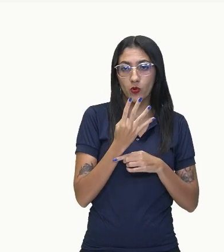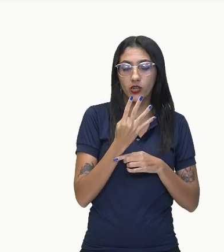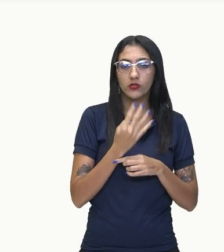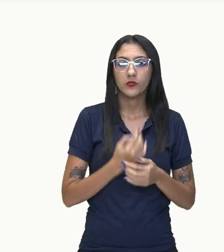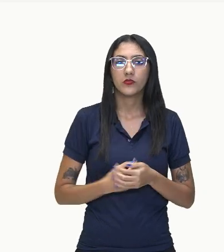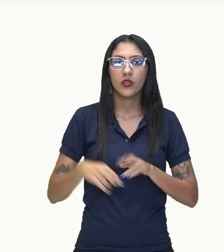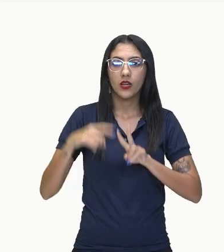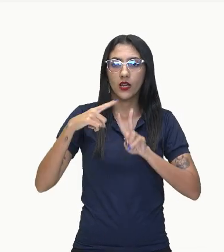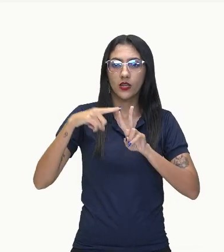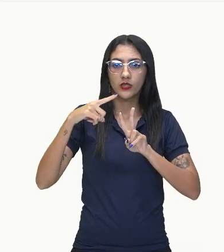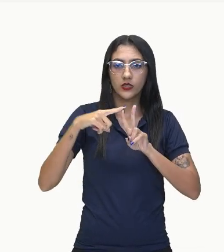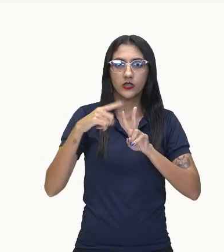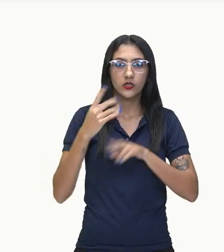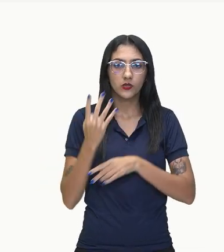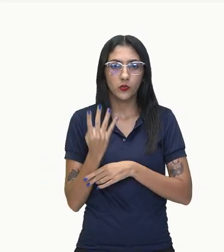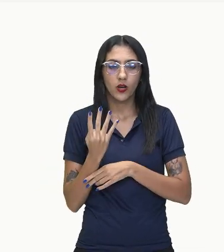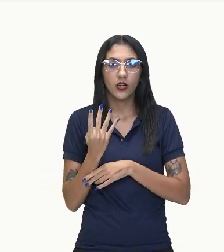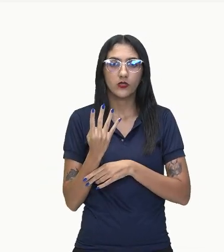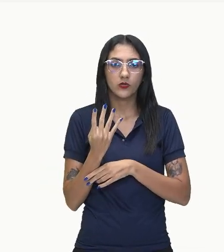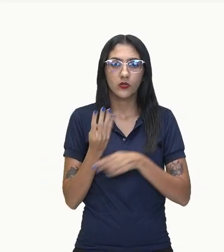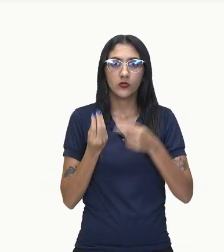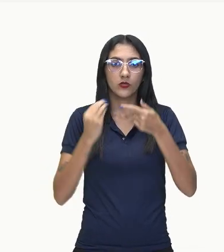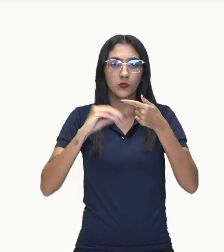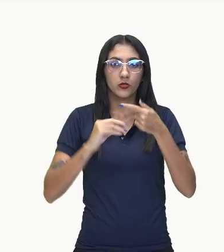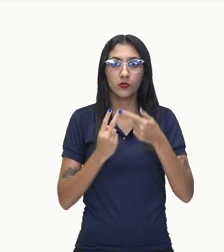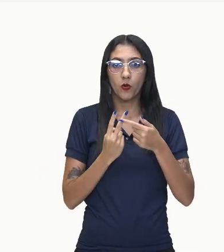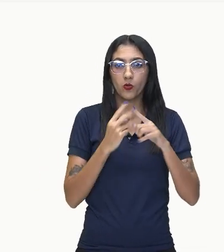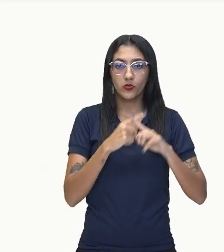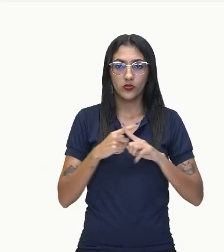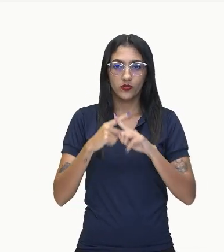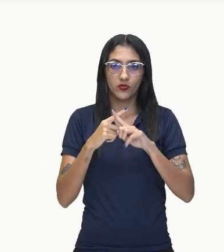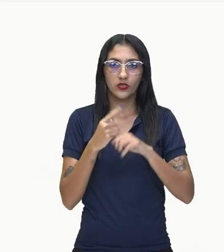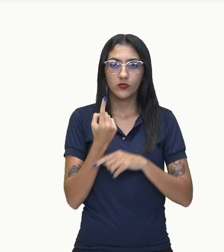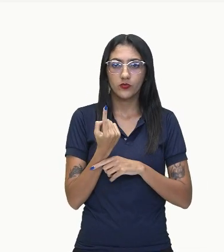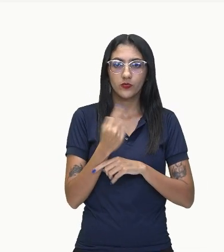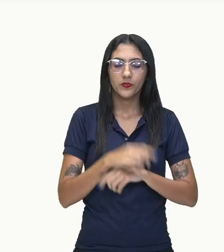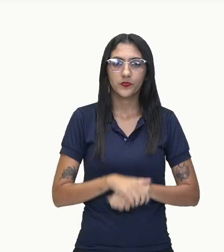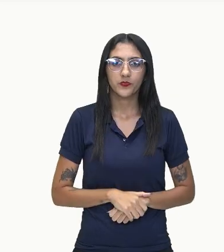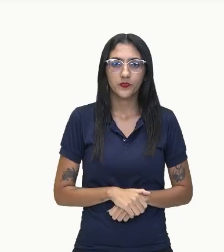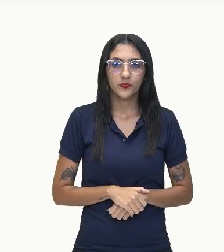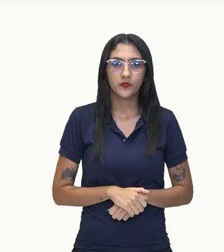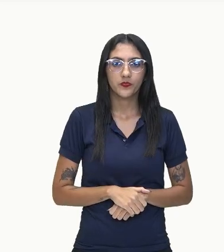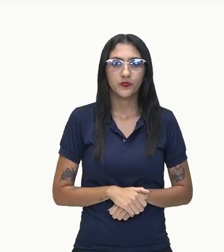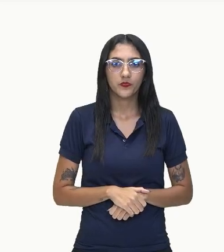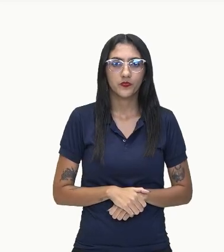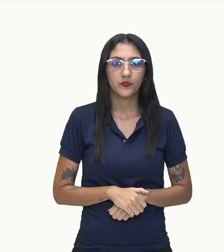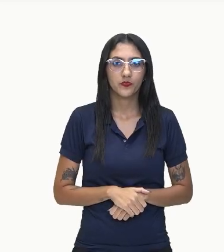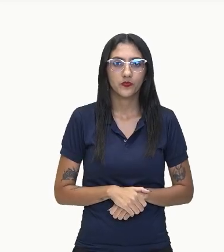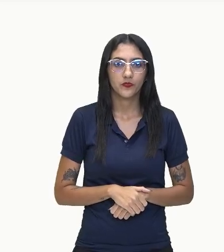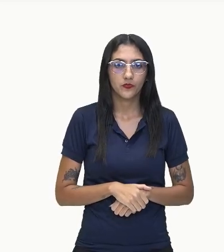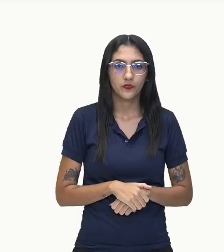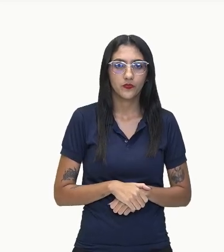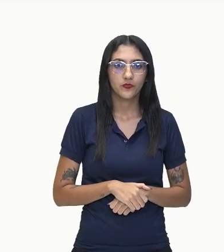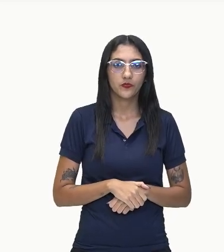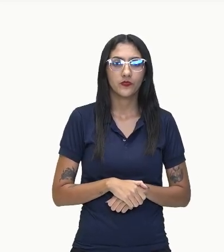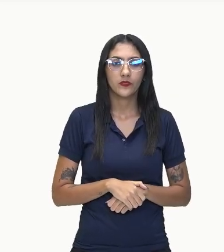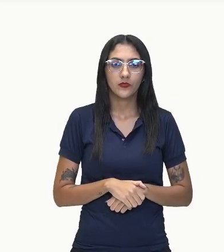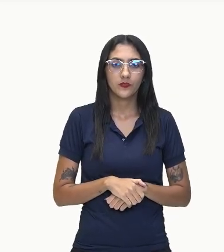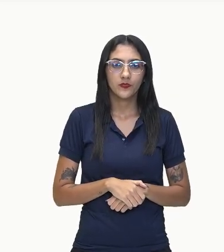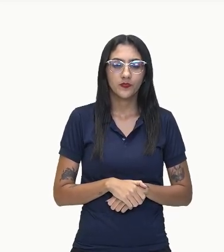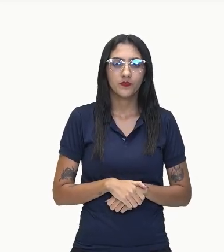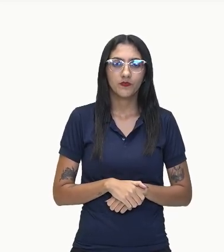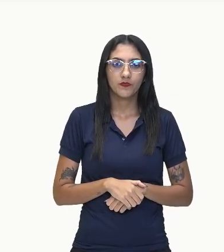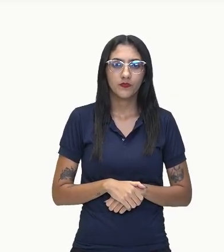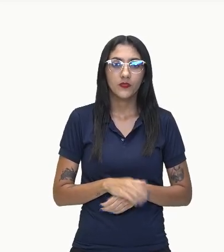menos raiz de 4, sobre 2 vezes 1. Então, x vai ser 4 mais ou menos 2 sobre